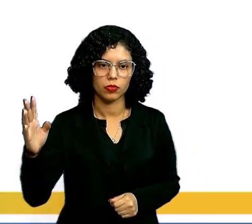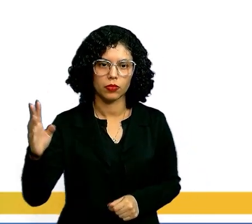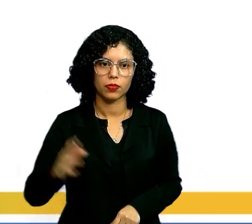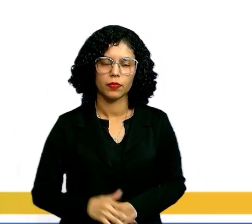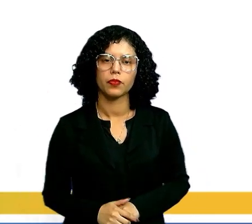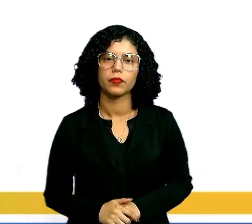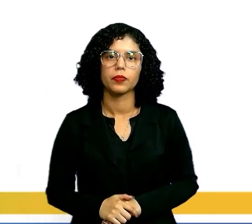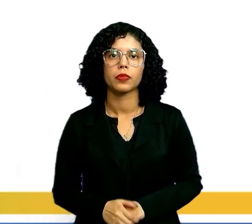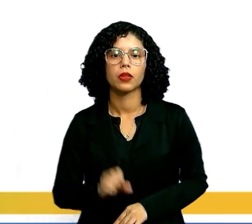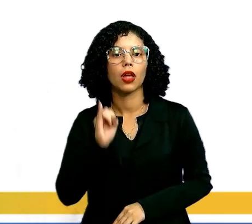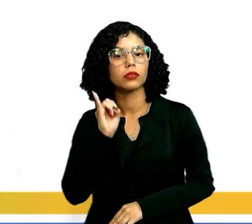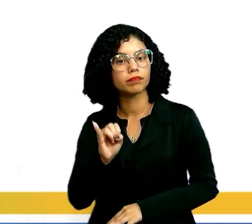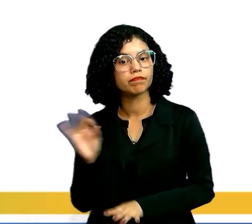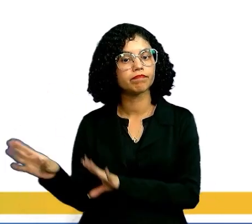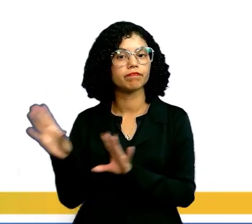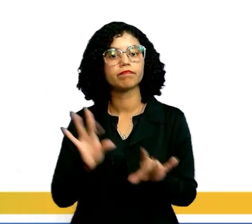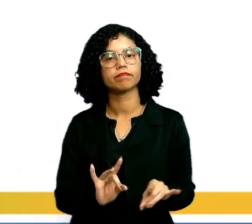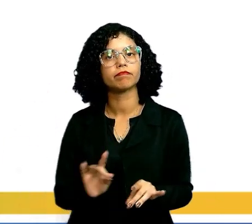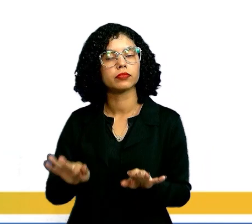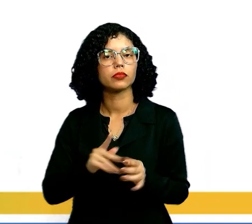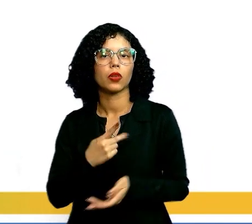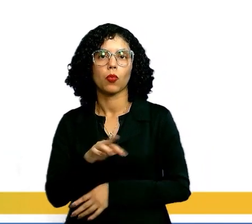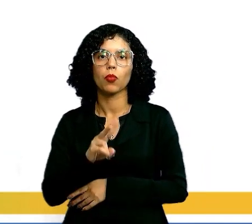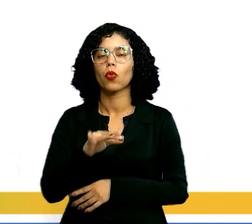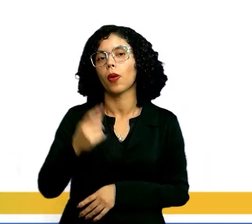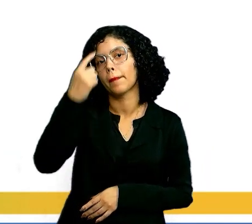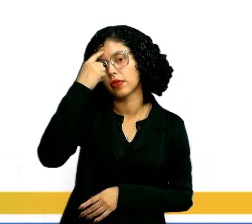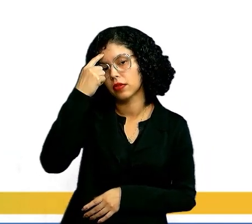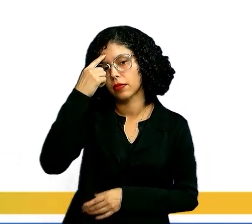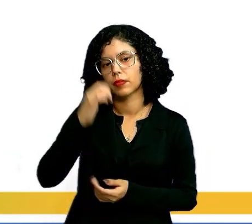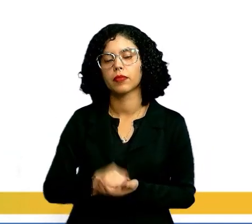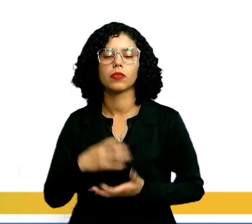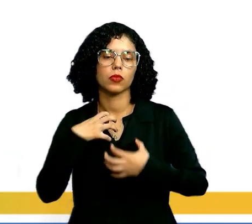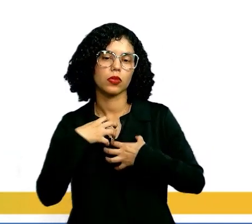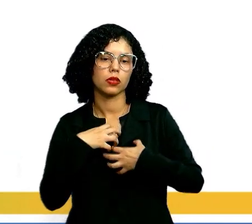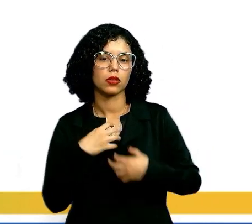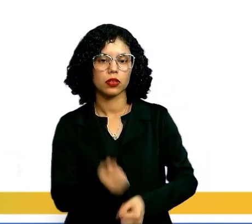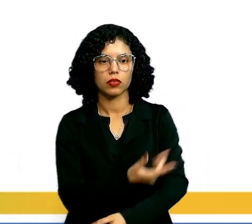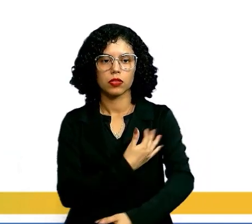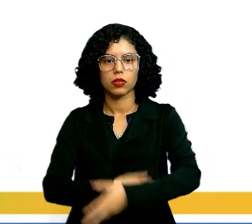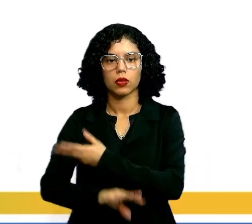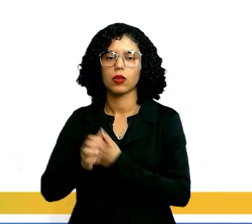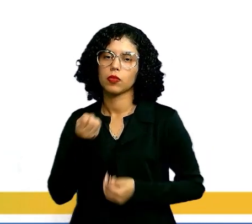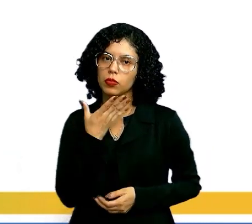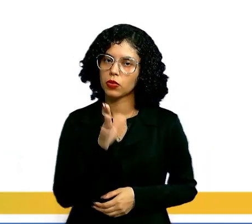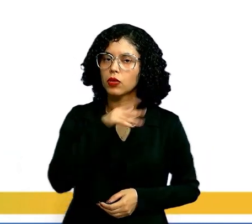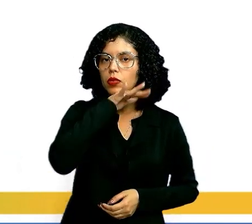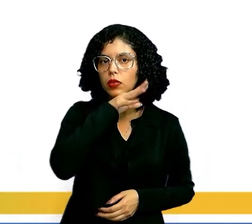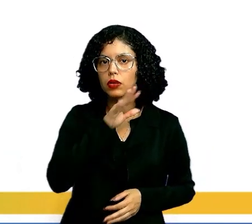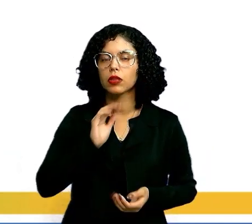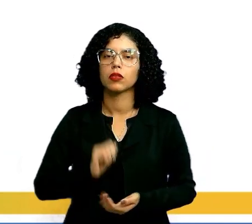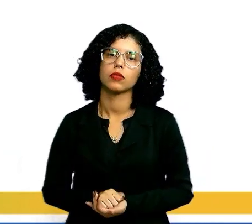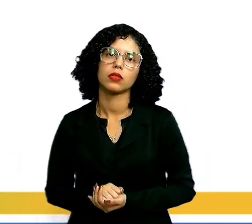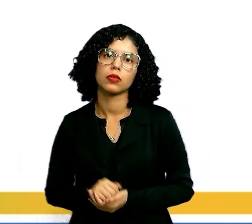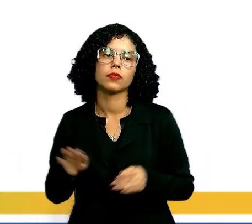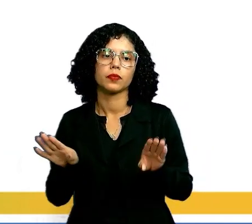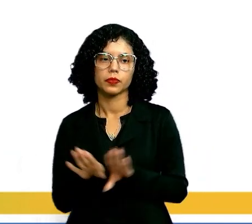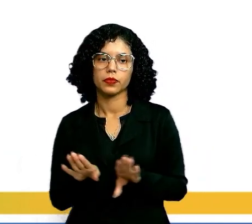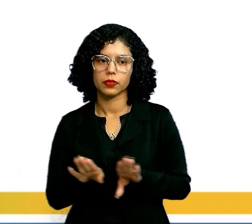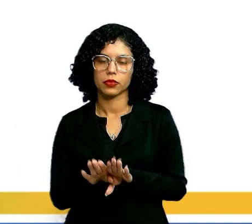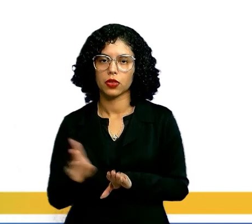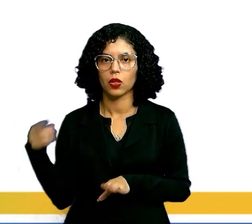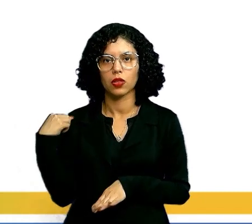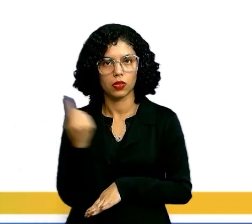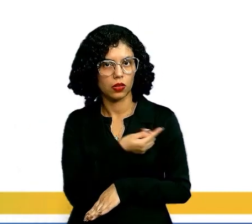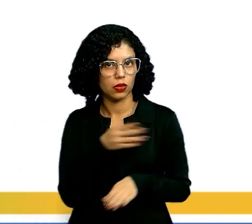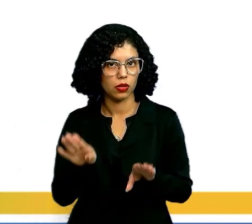se deixar levar pura e simplesmente pelos pensamentos pelos sentimentos sejam eles bons sejam eles sentimentos ruins a